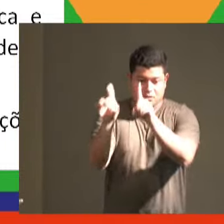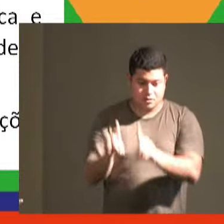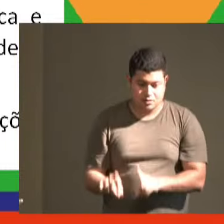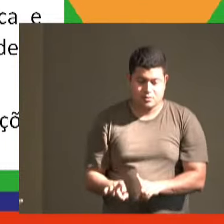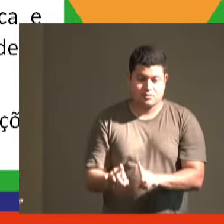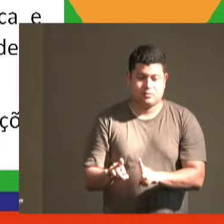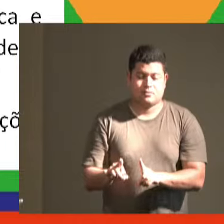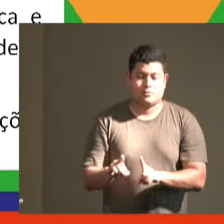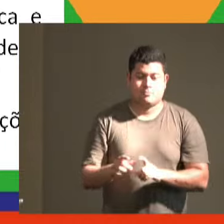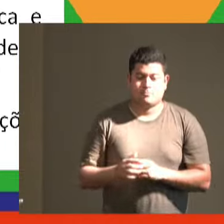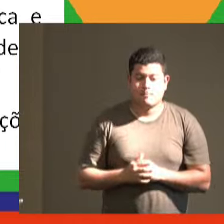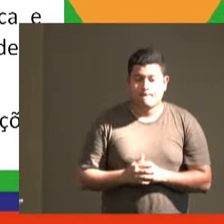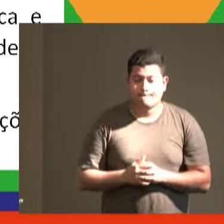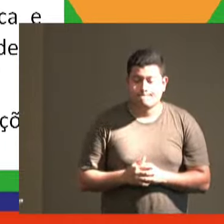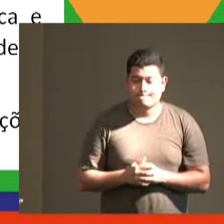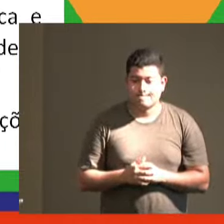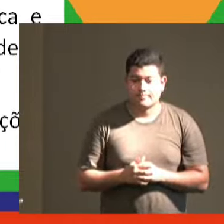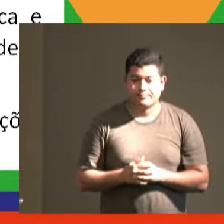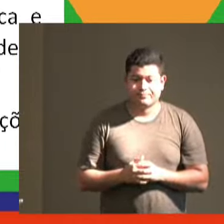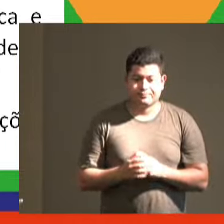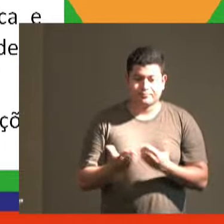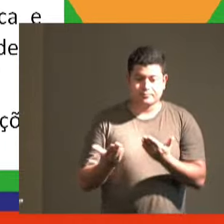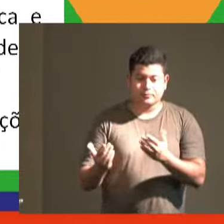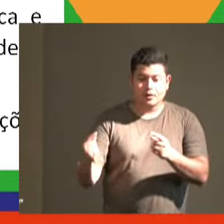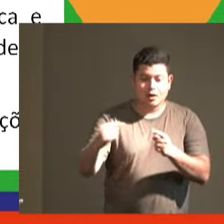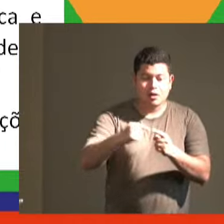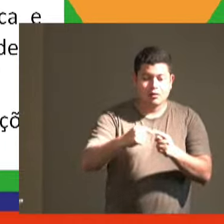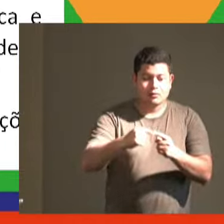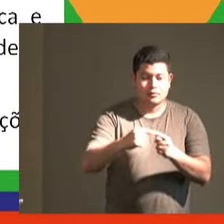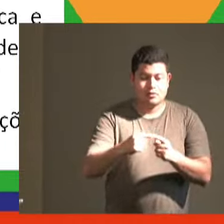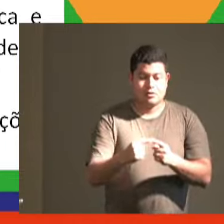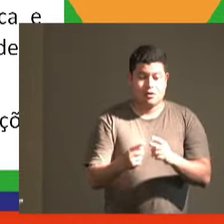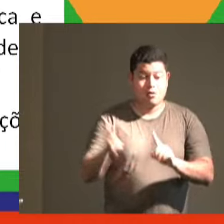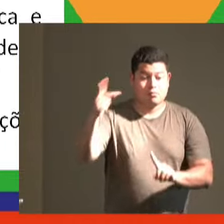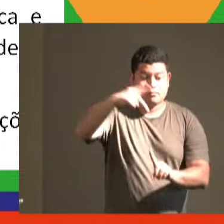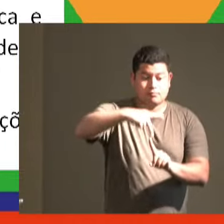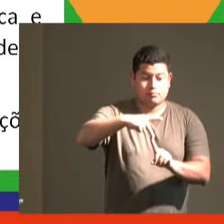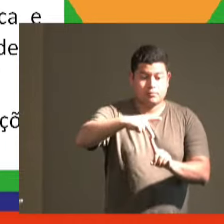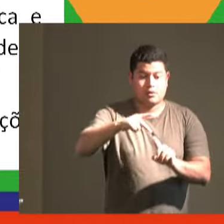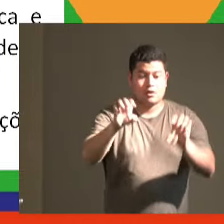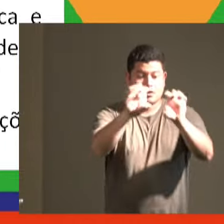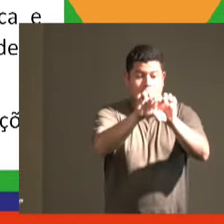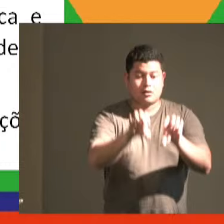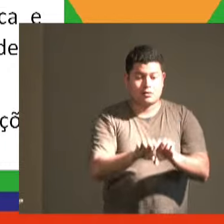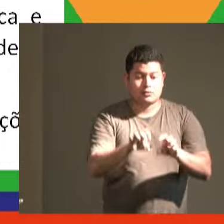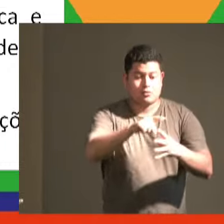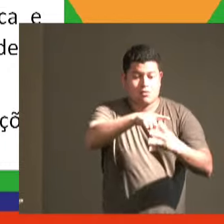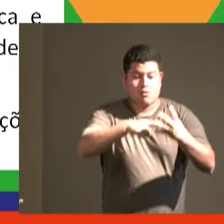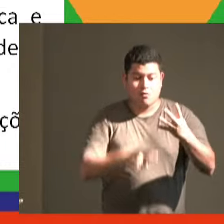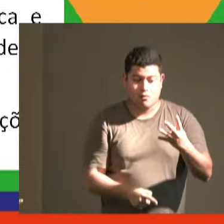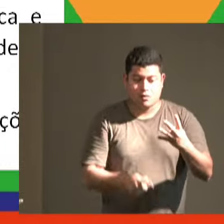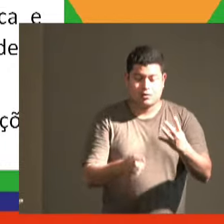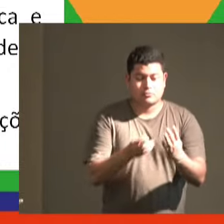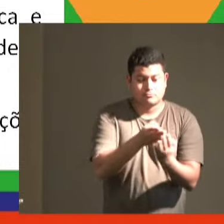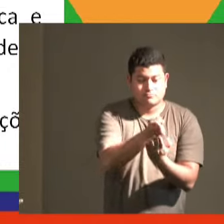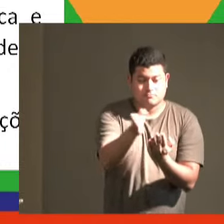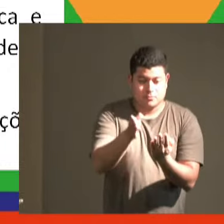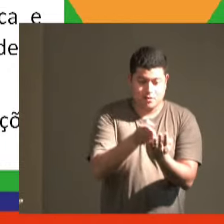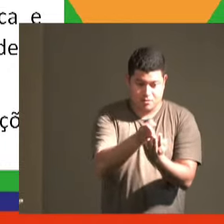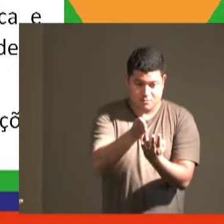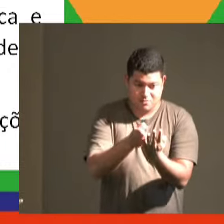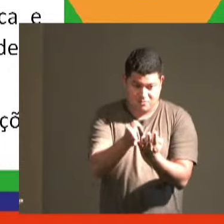os Direitos das Pessoas com Deficiência. Nesse sentido, o plano foi estruturado em quatro eixos de atuação. Foram